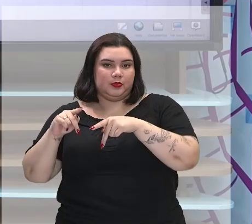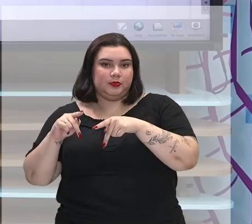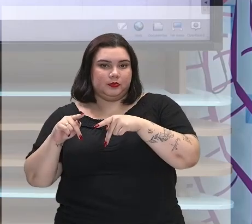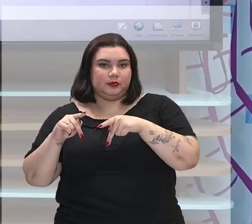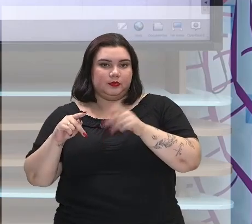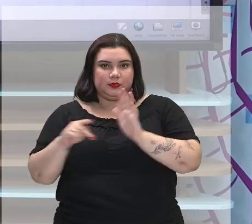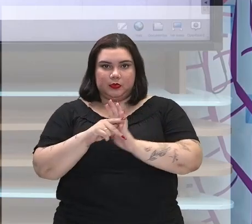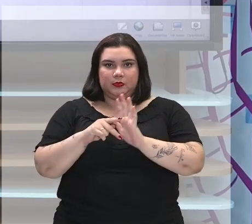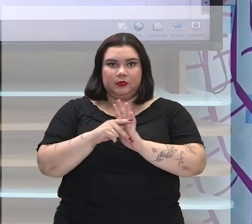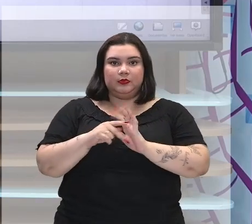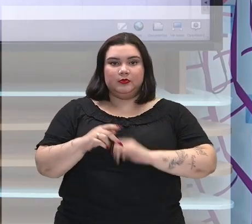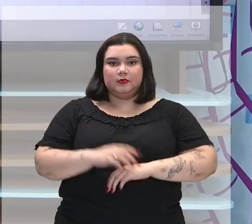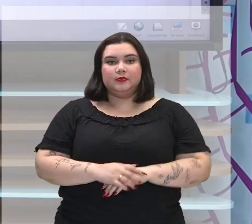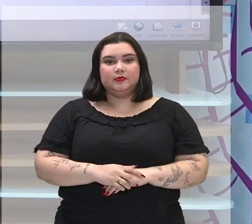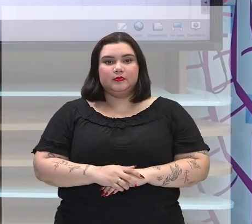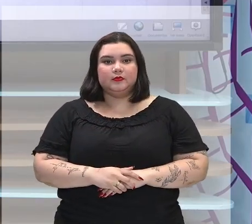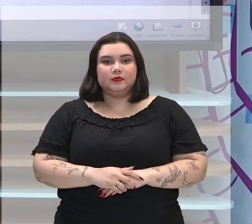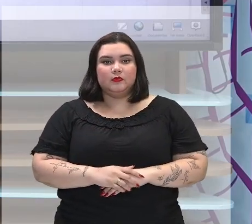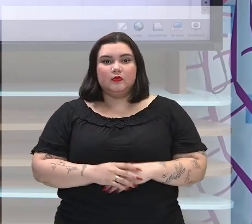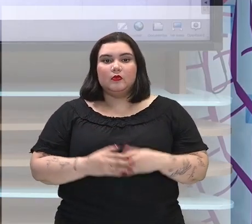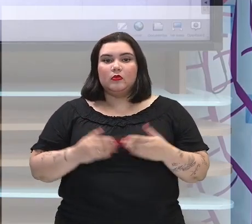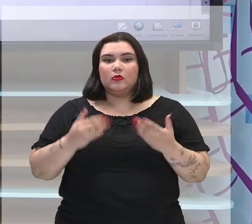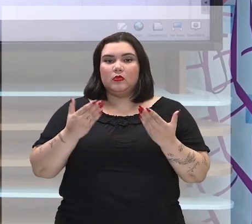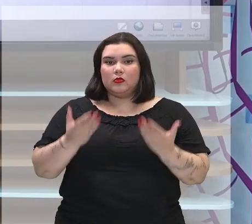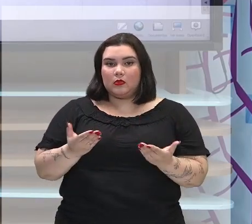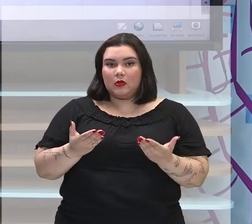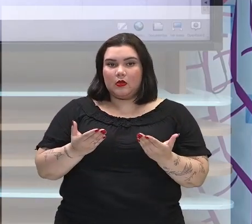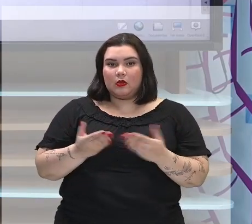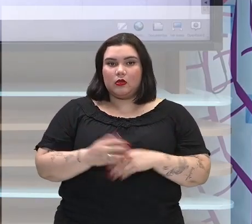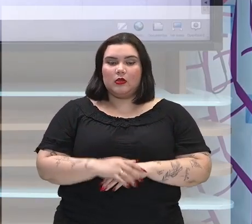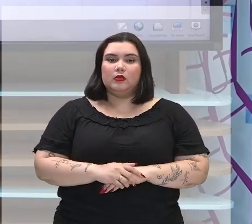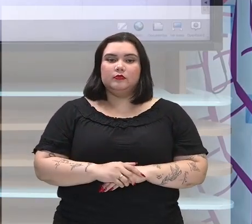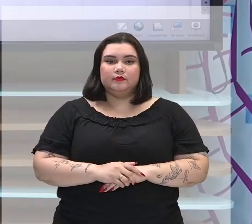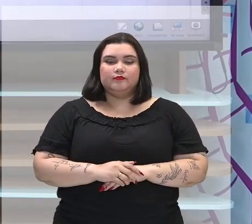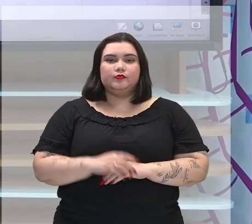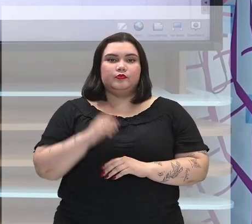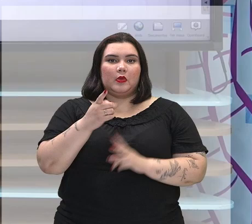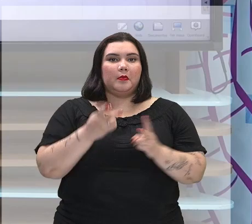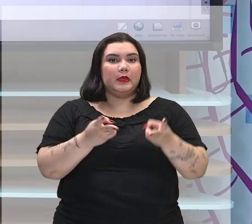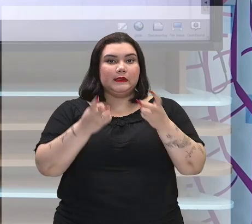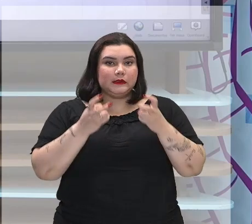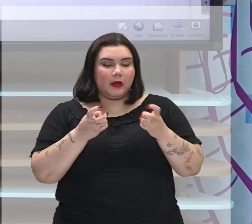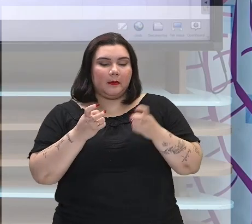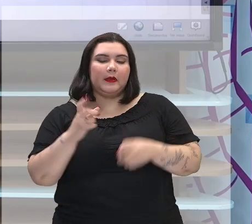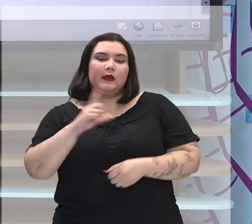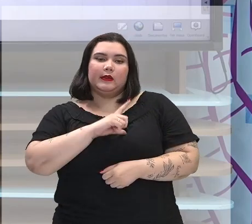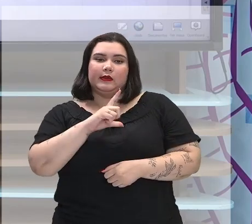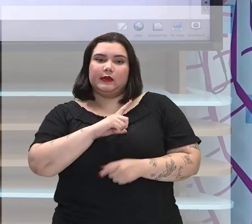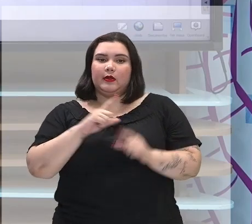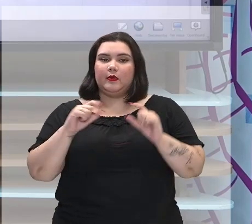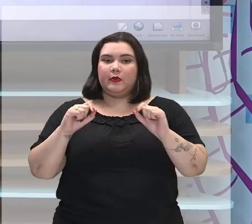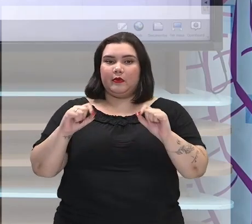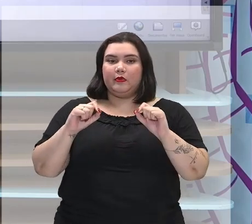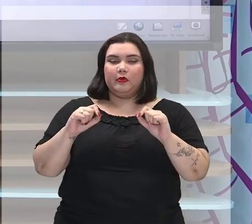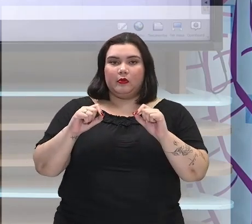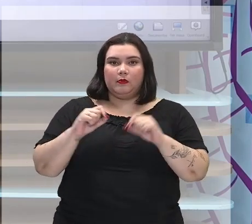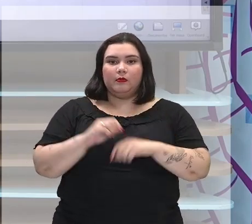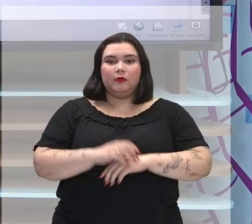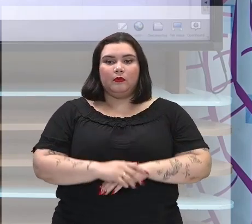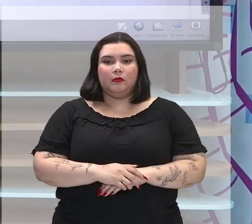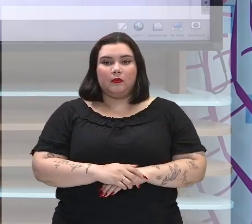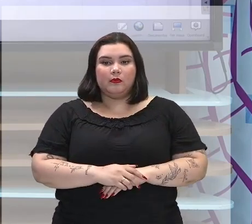pela França. Sendo assim, você tem a exploração, né,